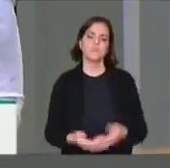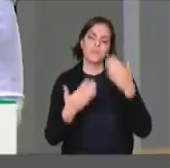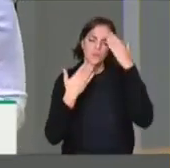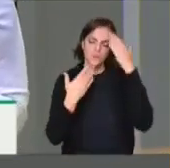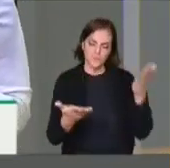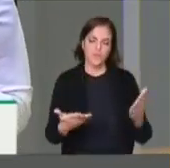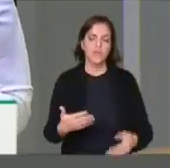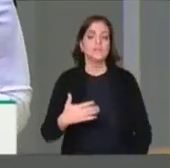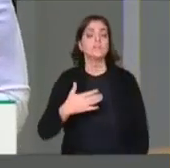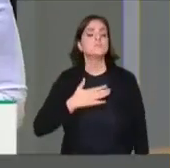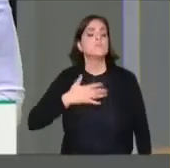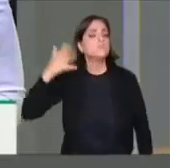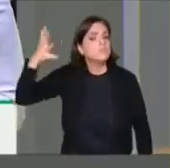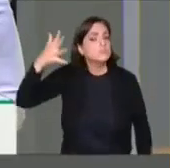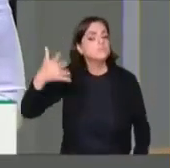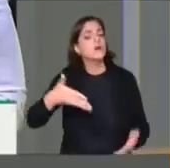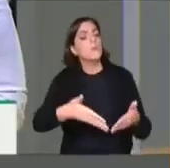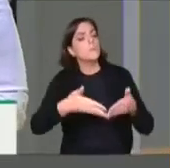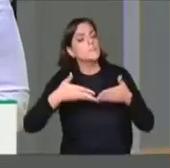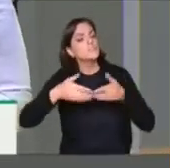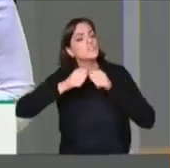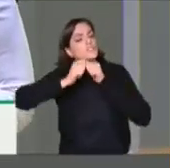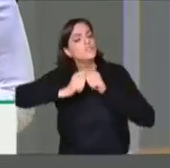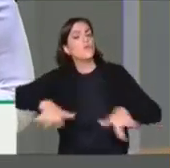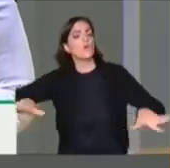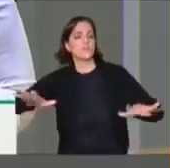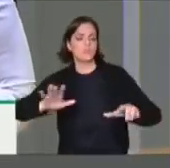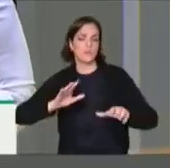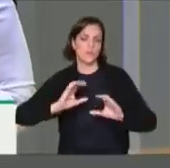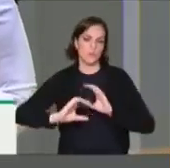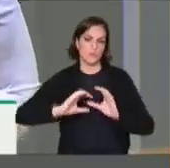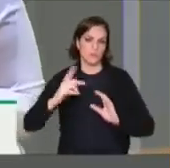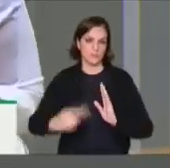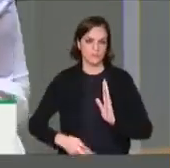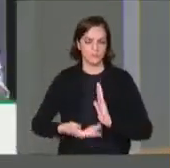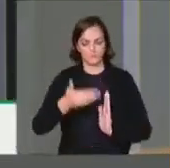peço que meu pronunciamento seja veiculado na Voz do Brasil e nos meios de comunicação dessa casa. Obrigada.